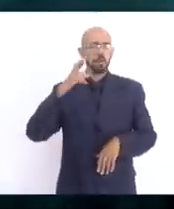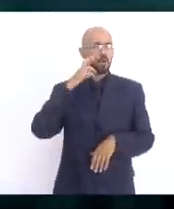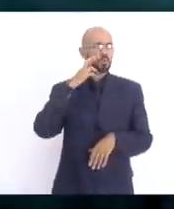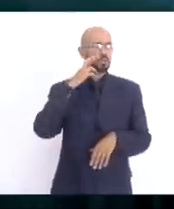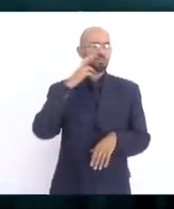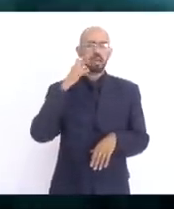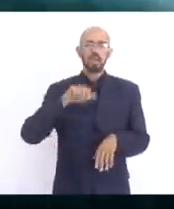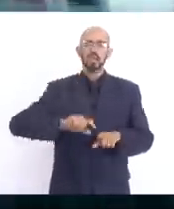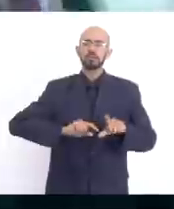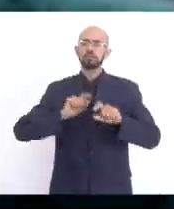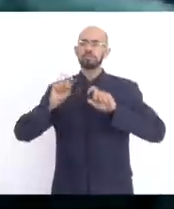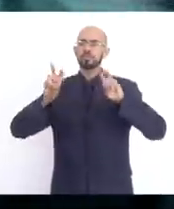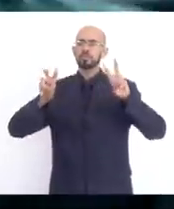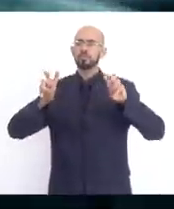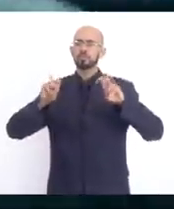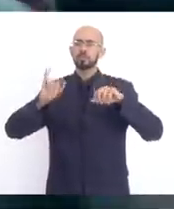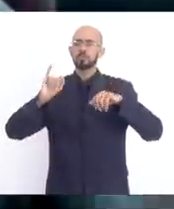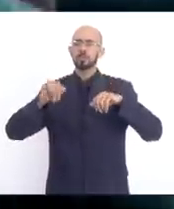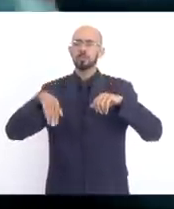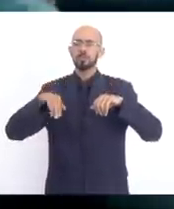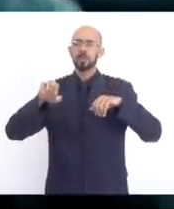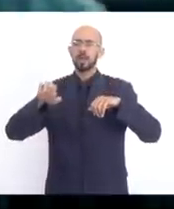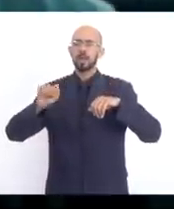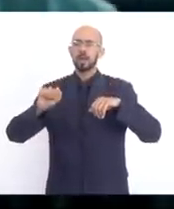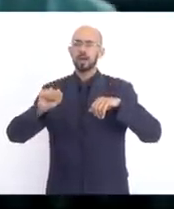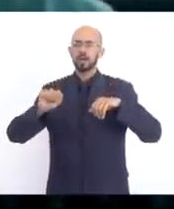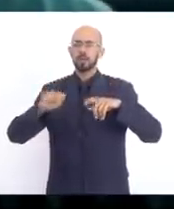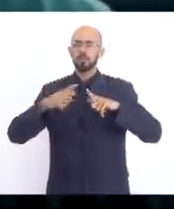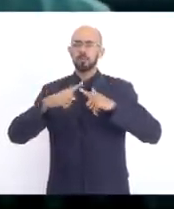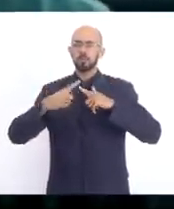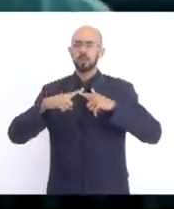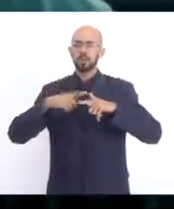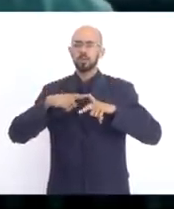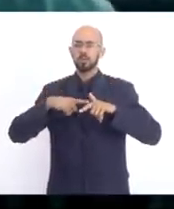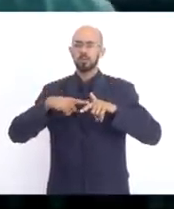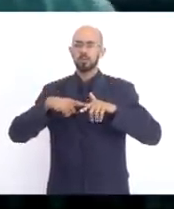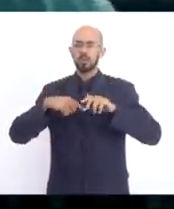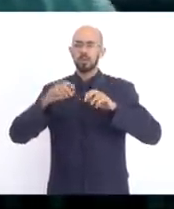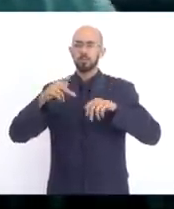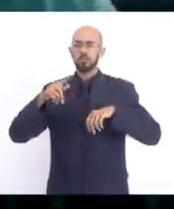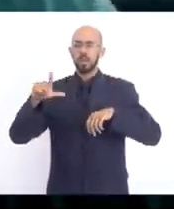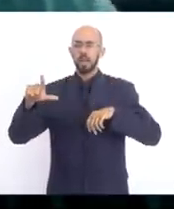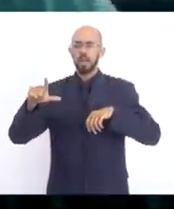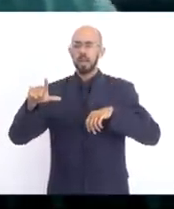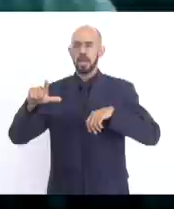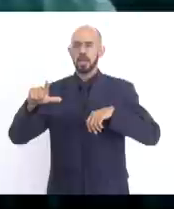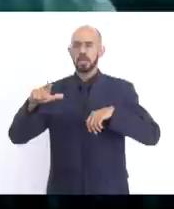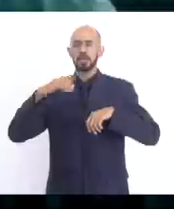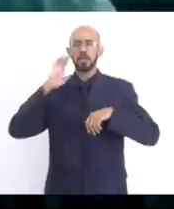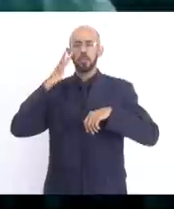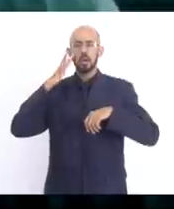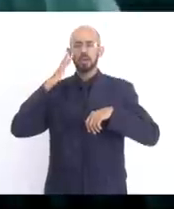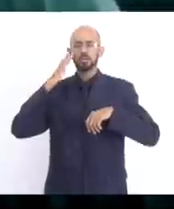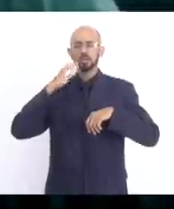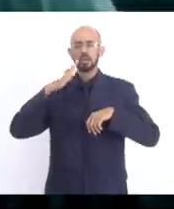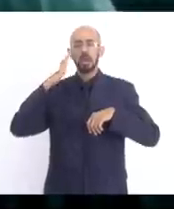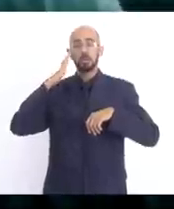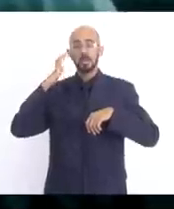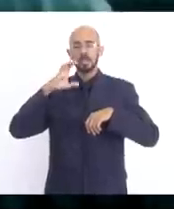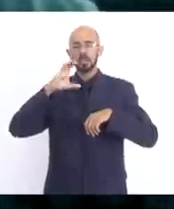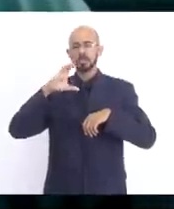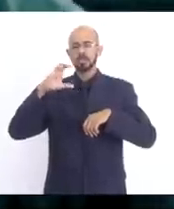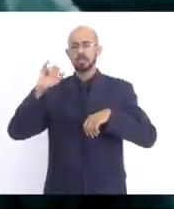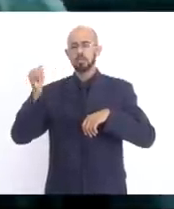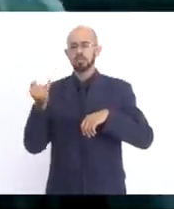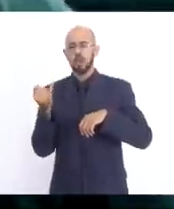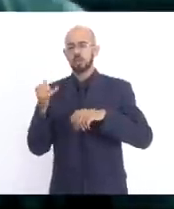sobre a questão do INEA ter poucos quadros e dizer que tem um projeto meu, que eu acho que está na pauta da CCJ amanhã, que permite